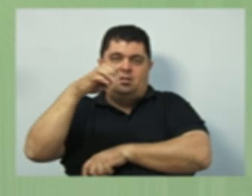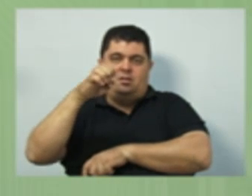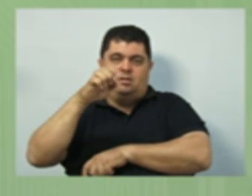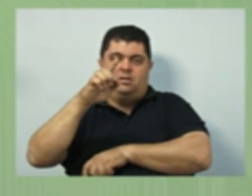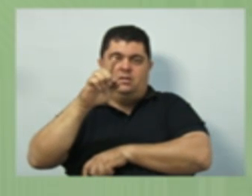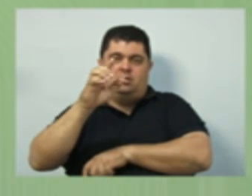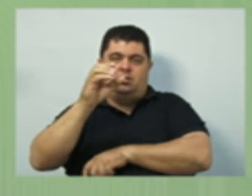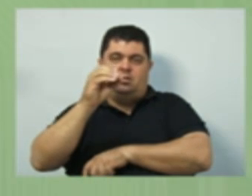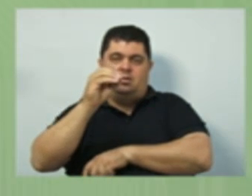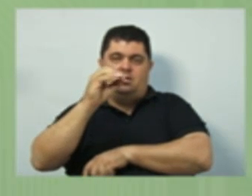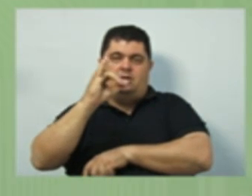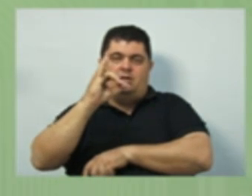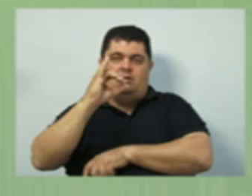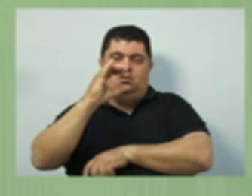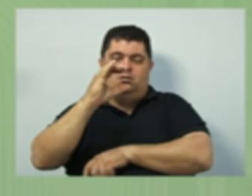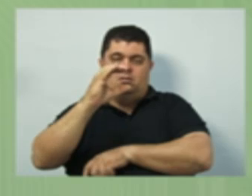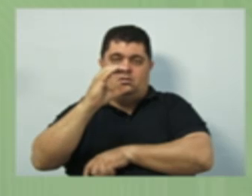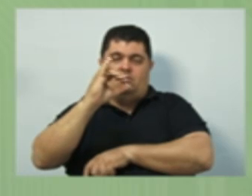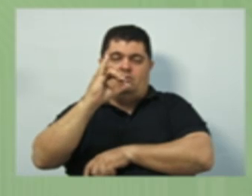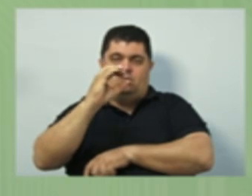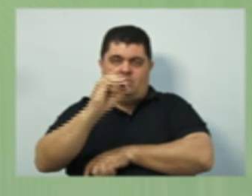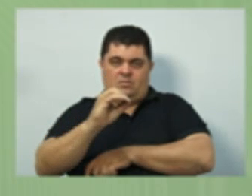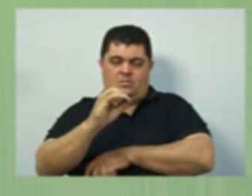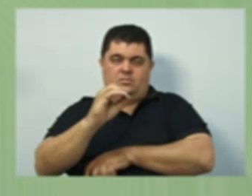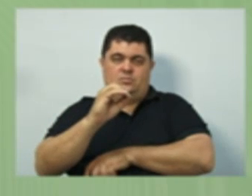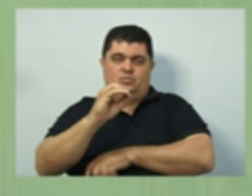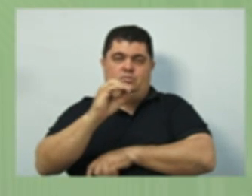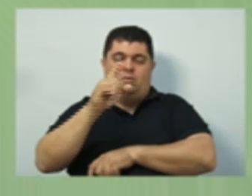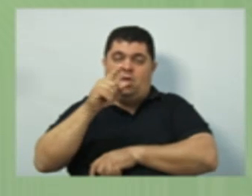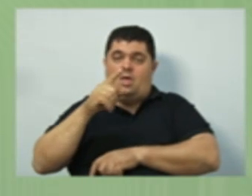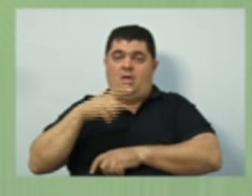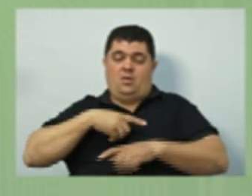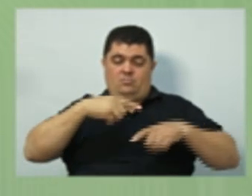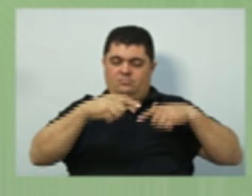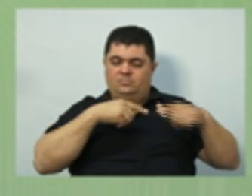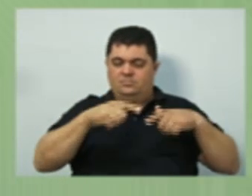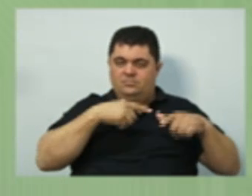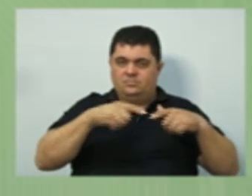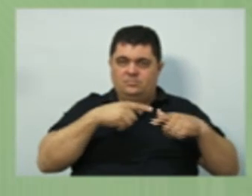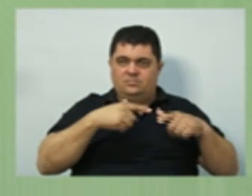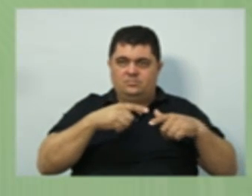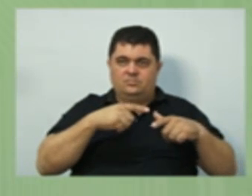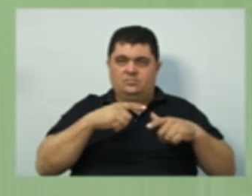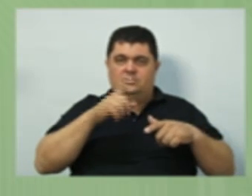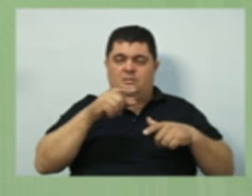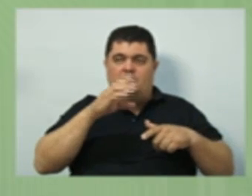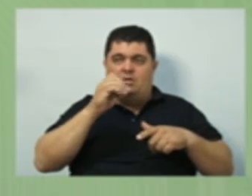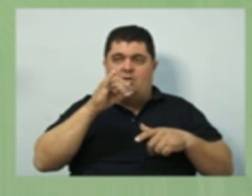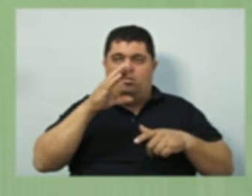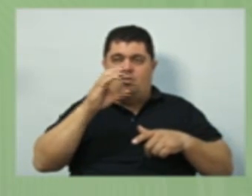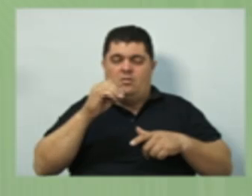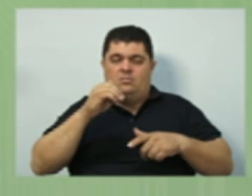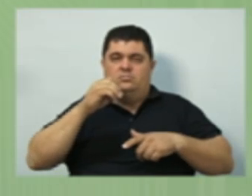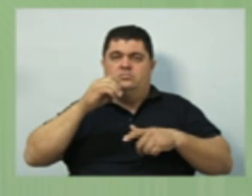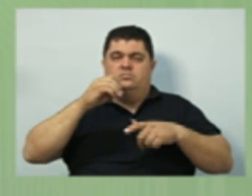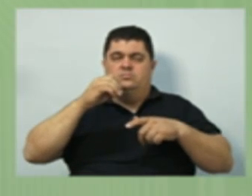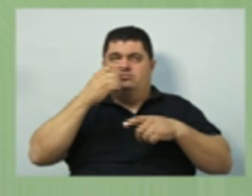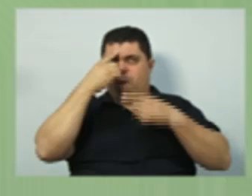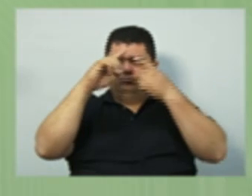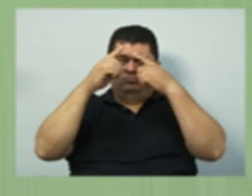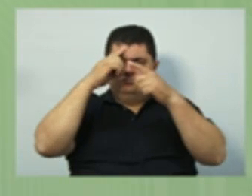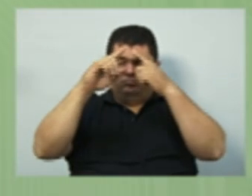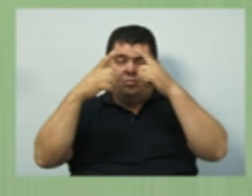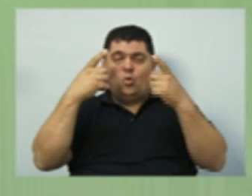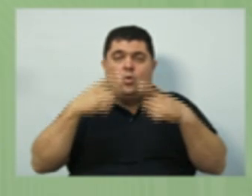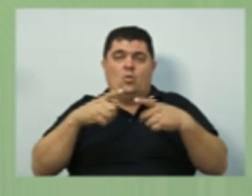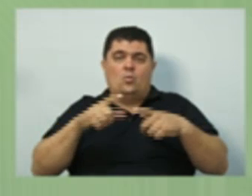que você para de trabalhar para você criar. Então é um ócio criativo. Em que momento acontece